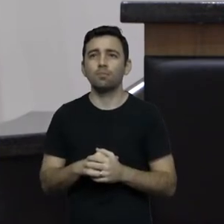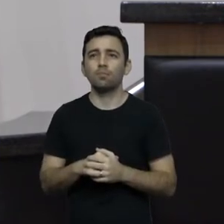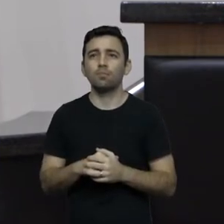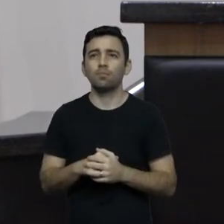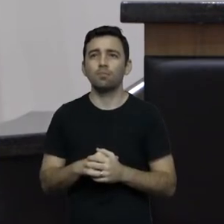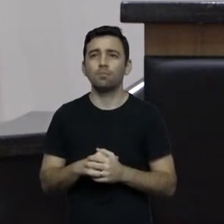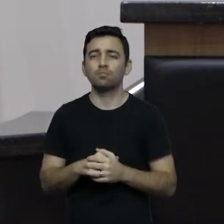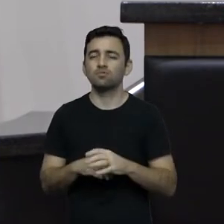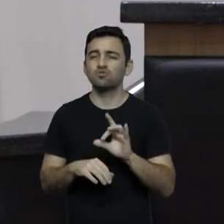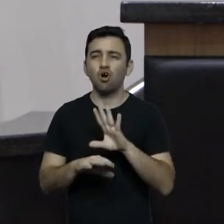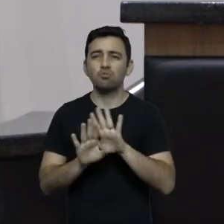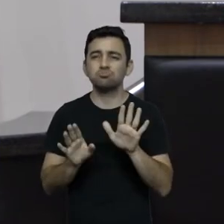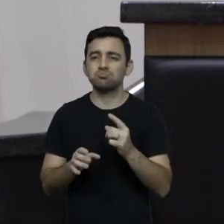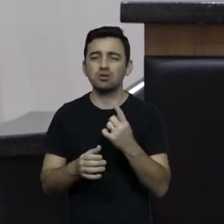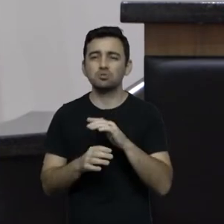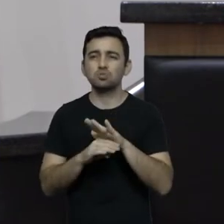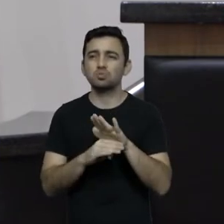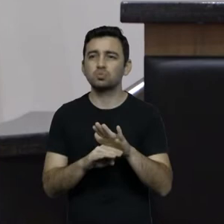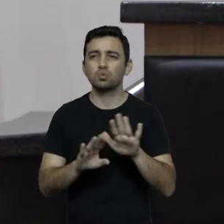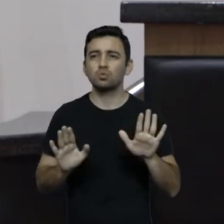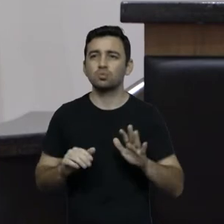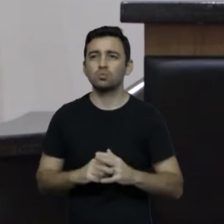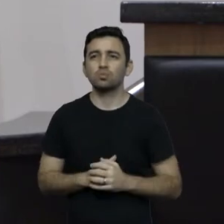a mata mais que isso